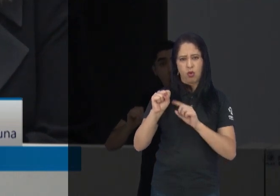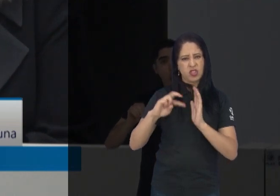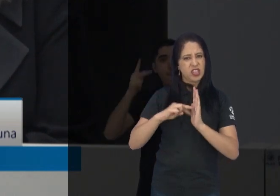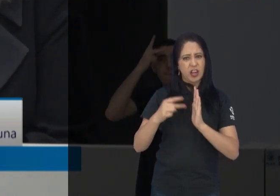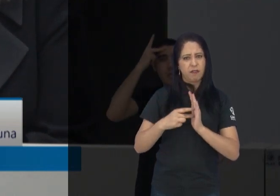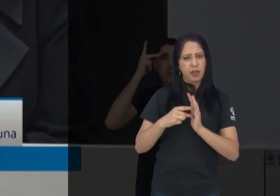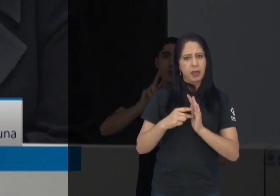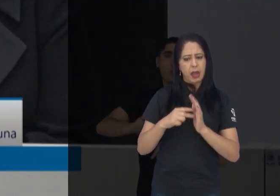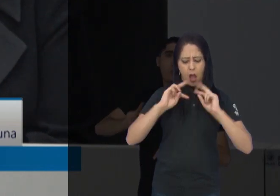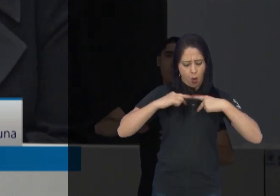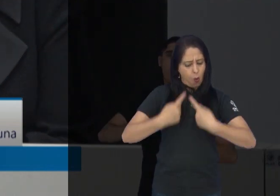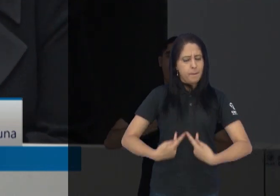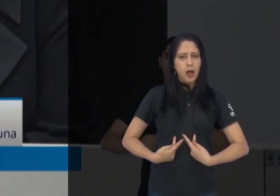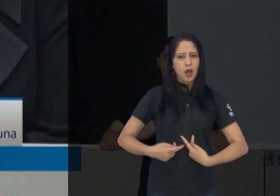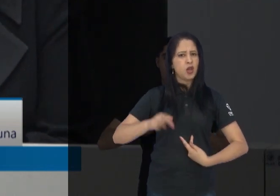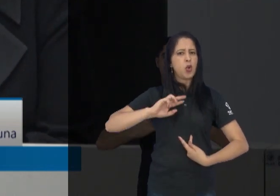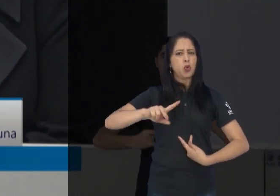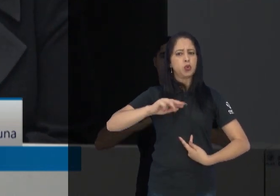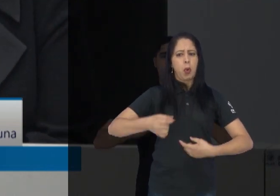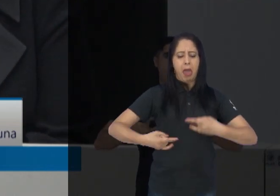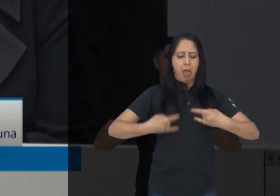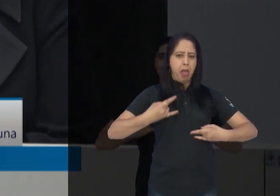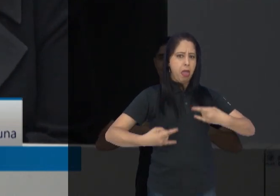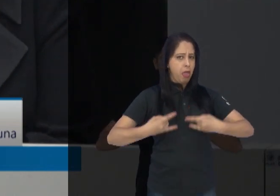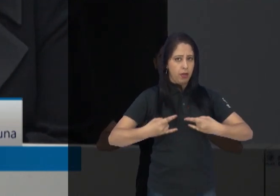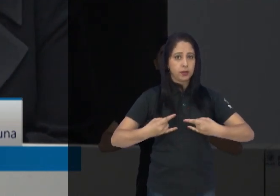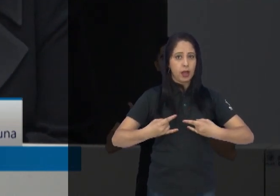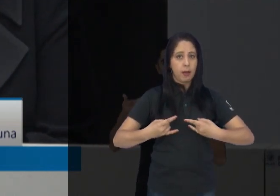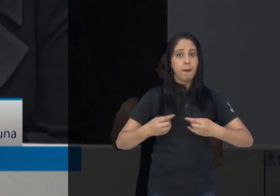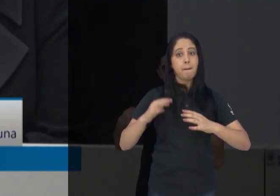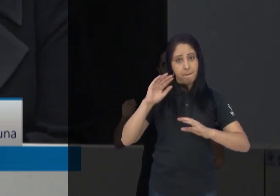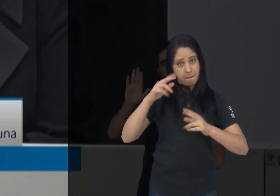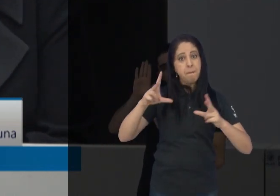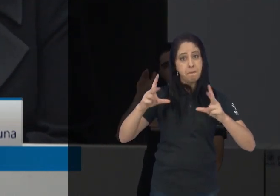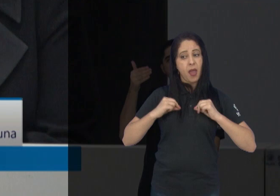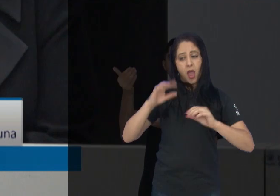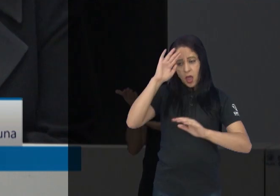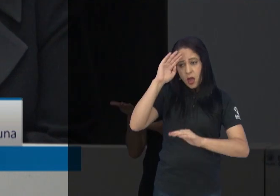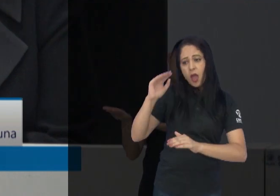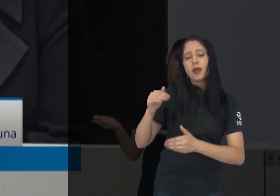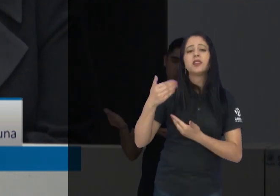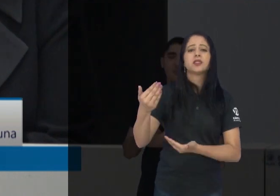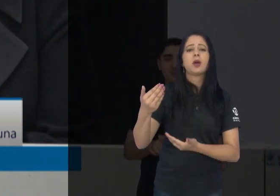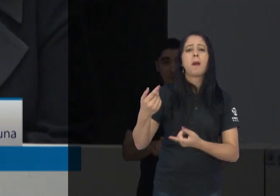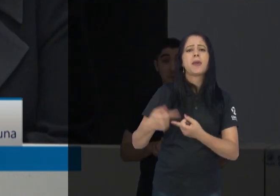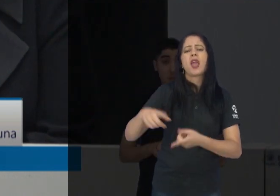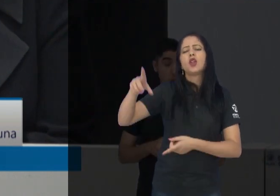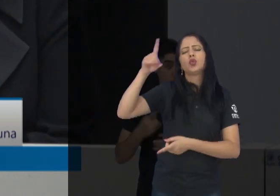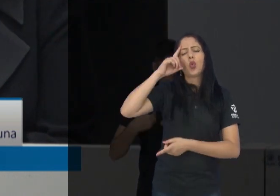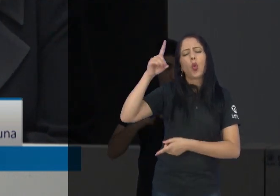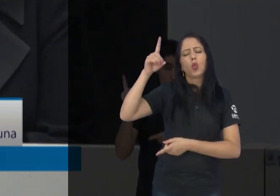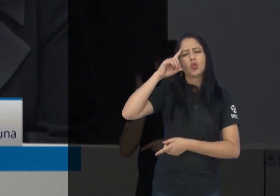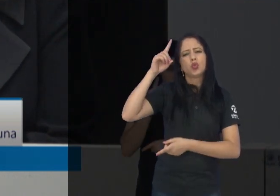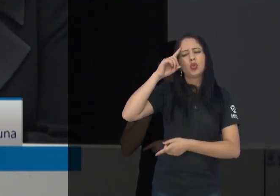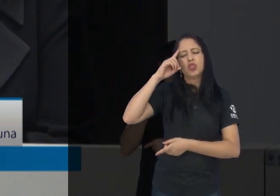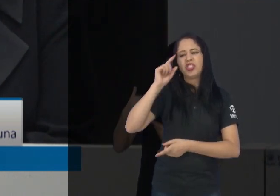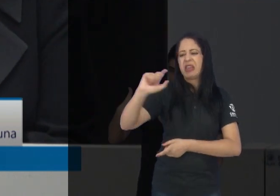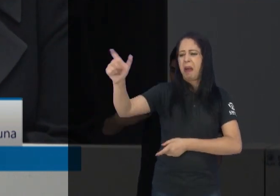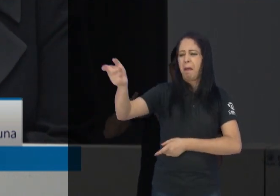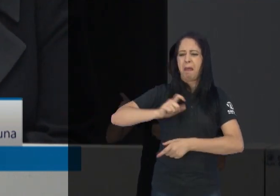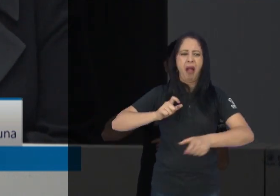robôs. E realmente merecem ser homenageados, pois diariamente enfrentam